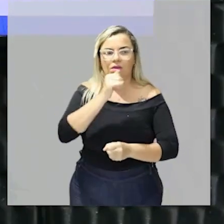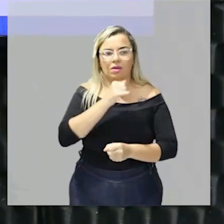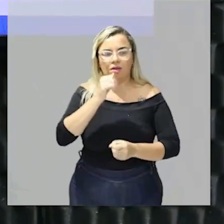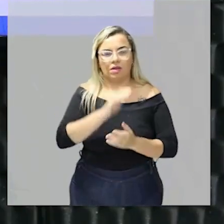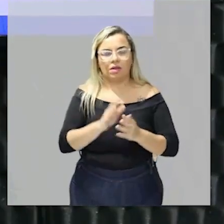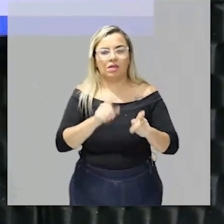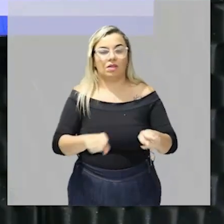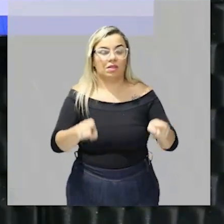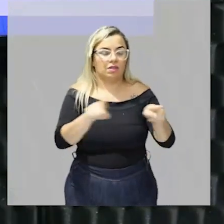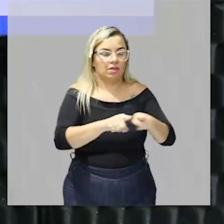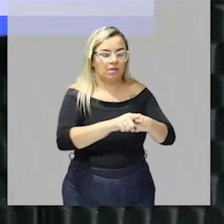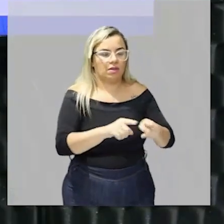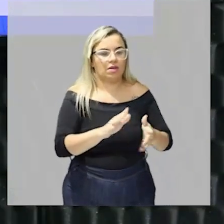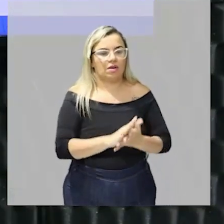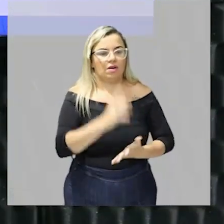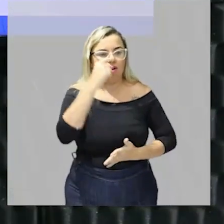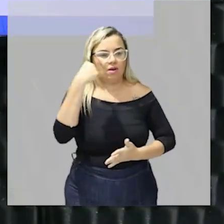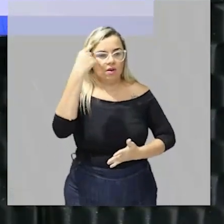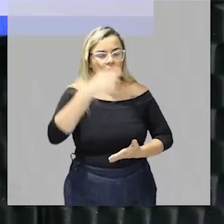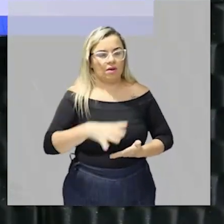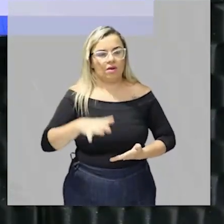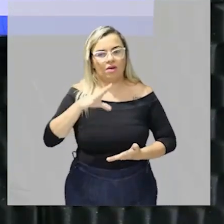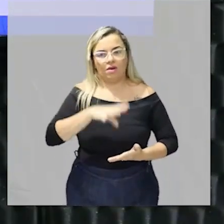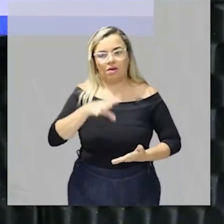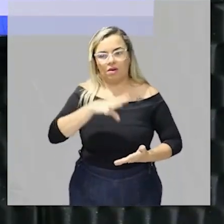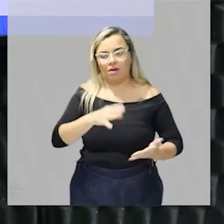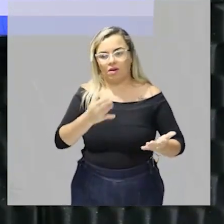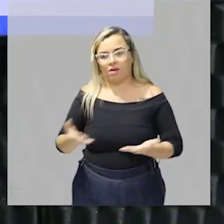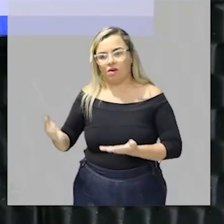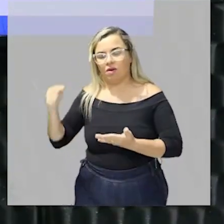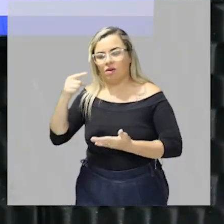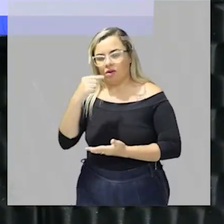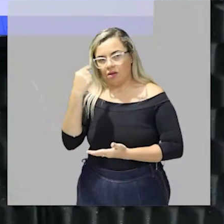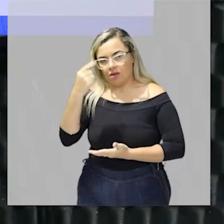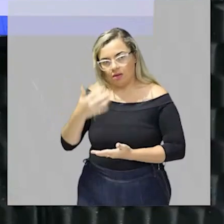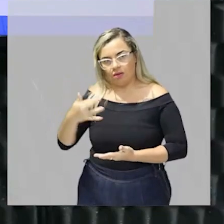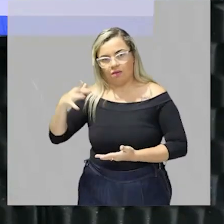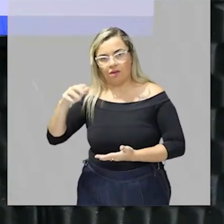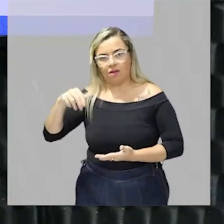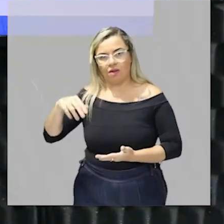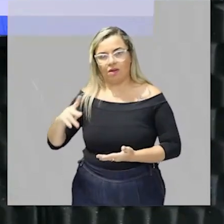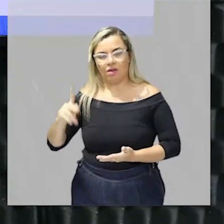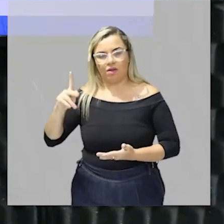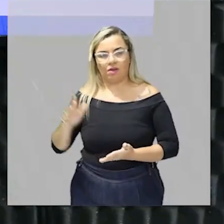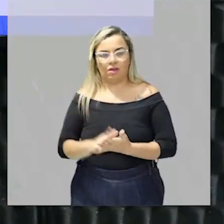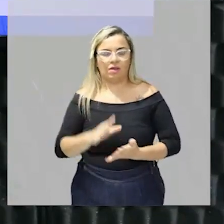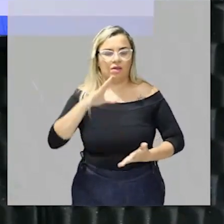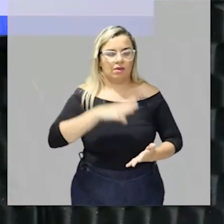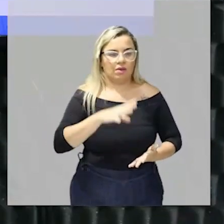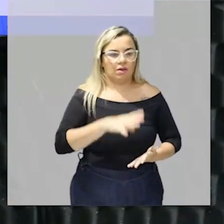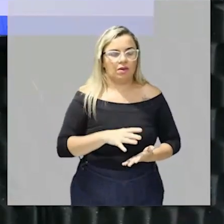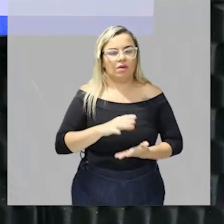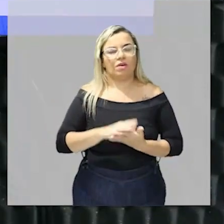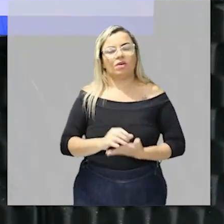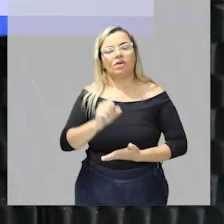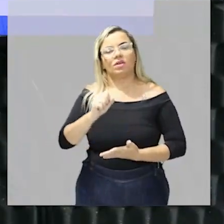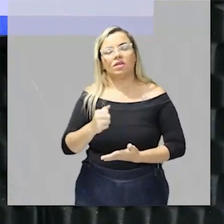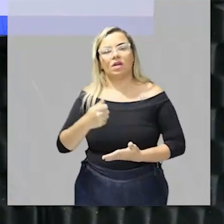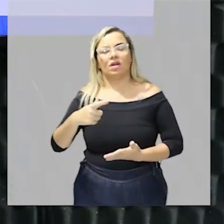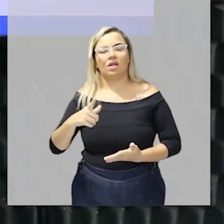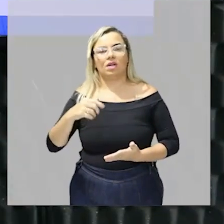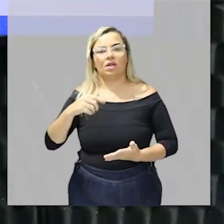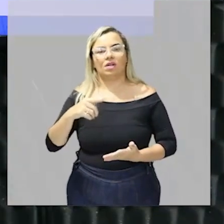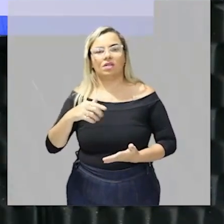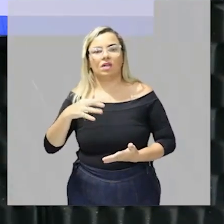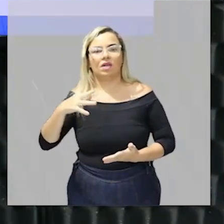na Espanha, com o franquismo e em Portugal com o salazarismo. Então, observe que nós estamos diante de